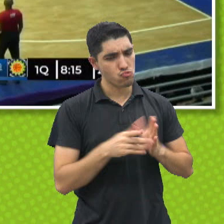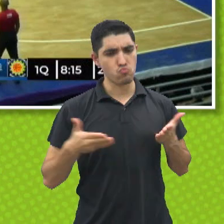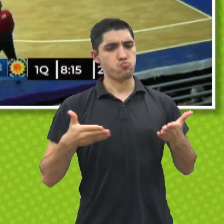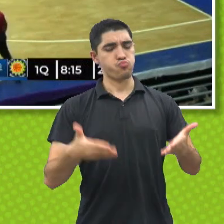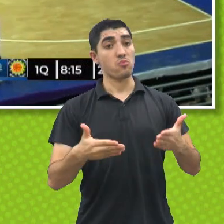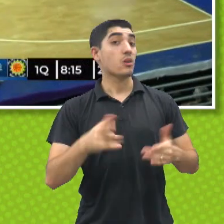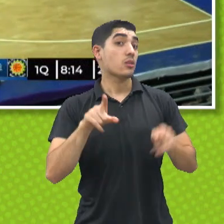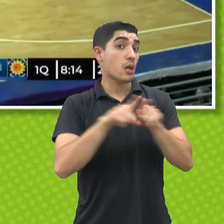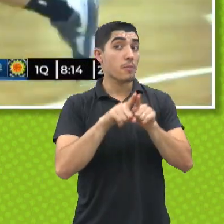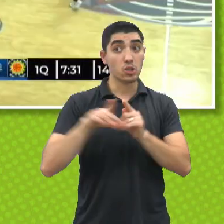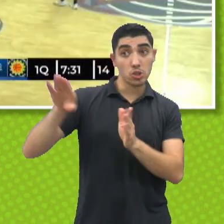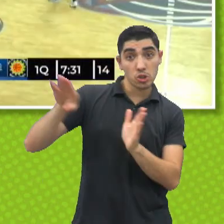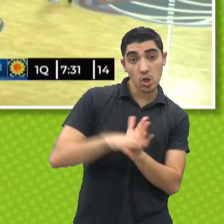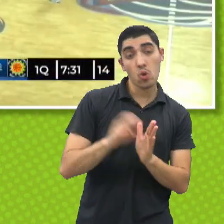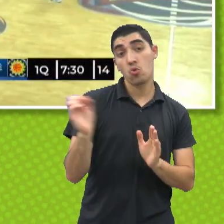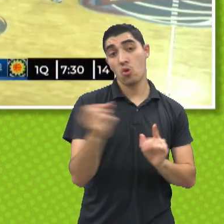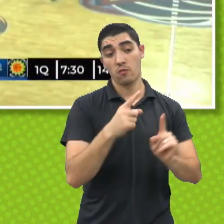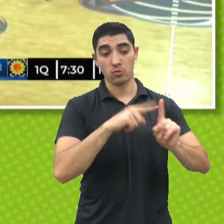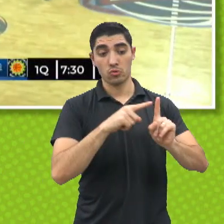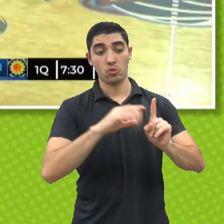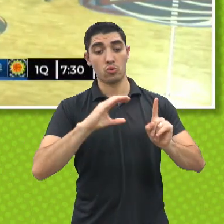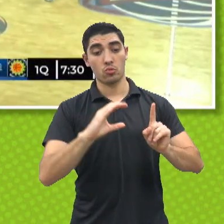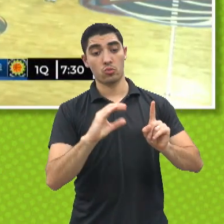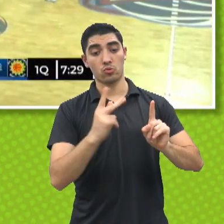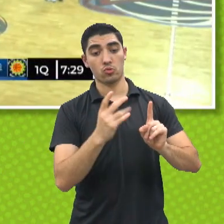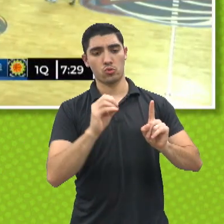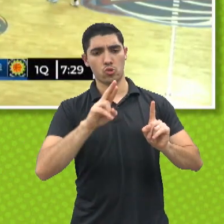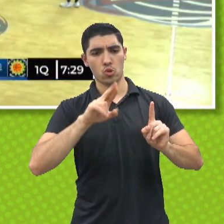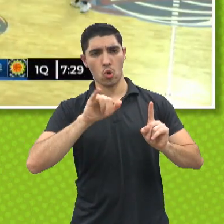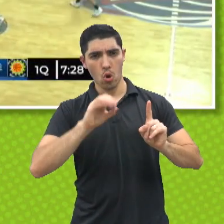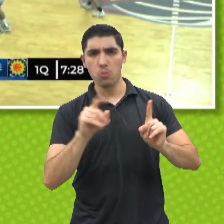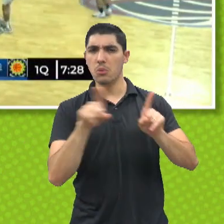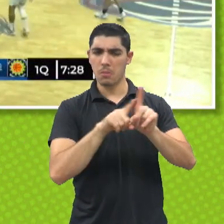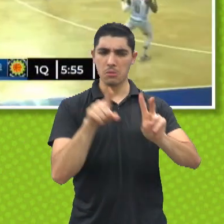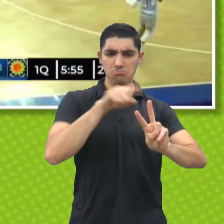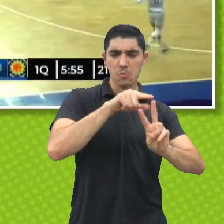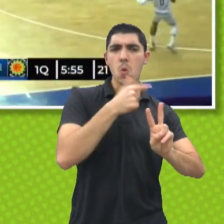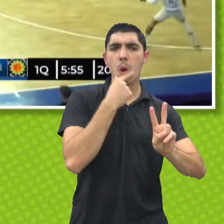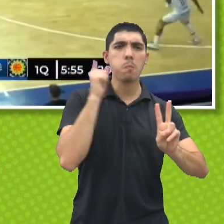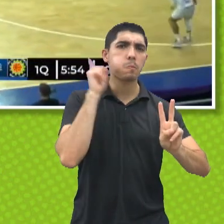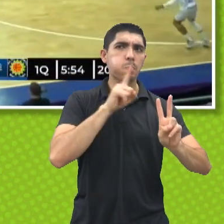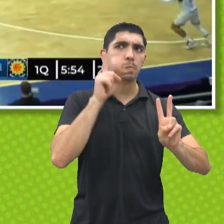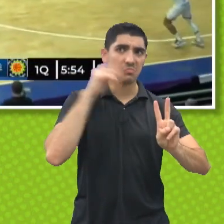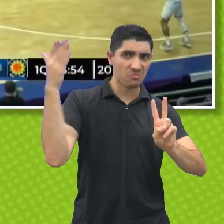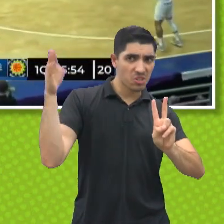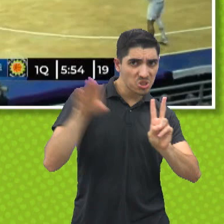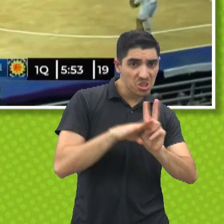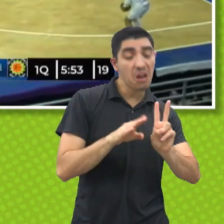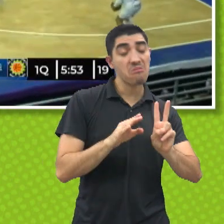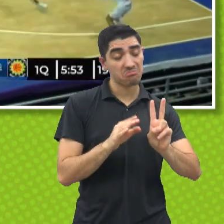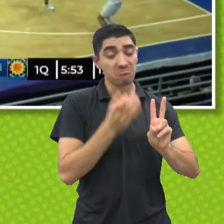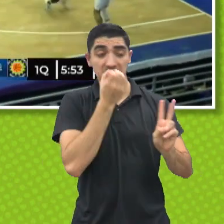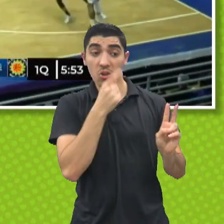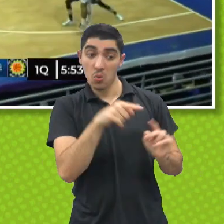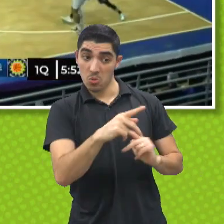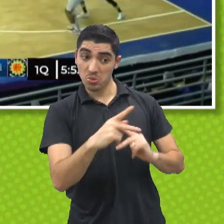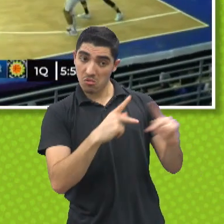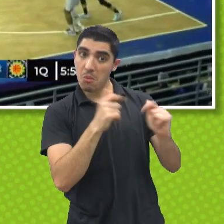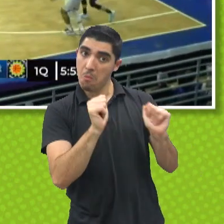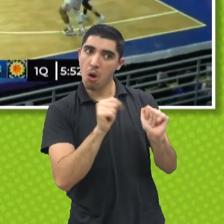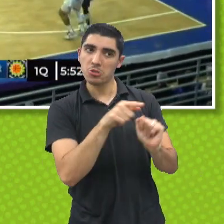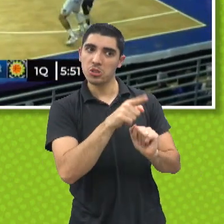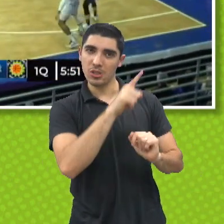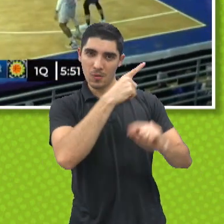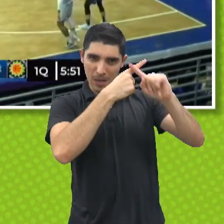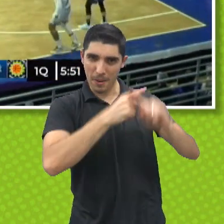jogador talvez com um outro reforço aí parece que é um americano que tá Por Vir enfim São José pode ser uma das surpresas desse NBB também muito bem e